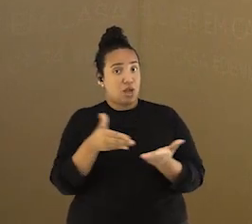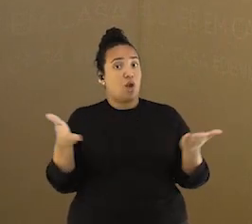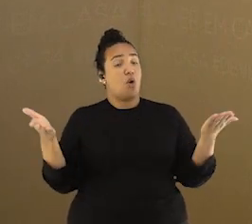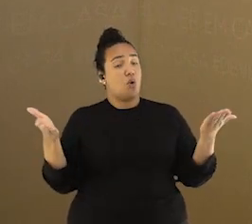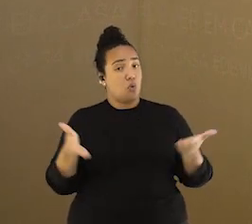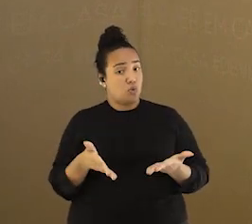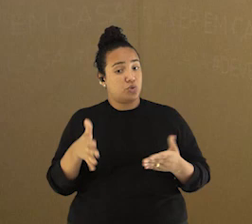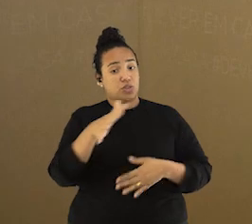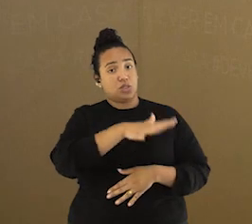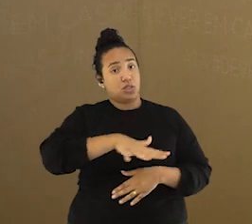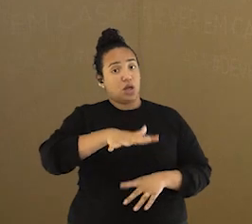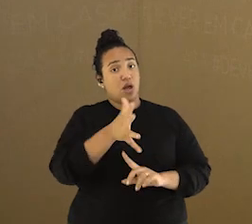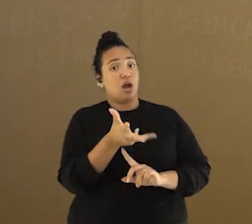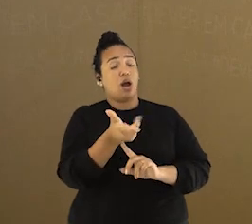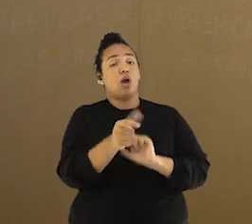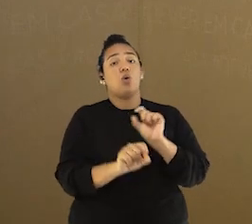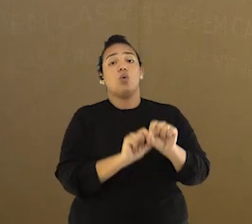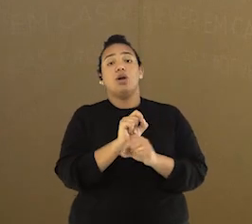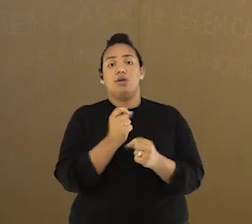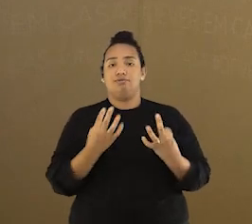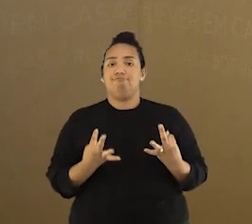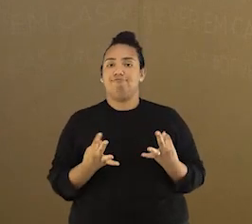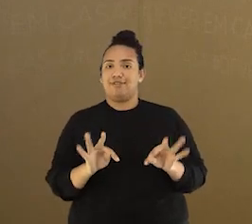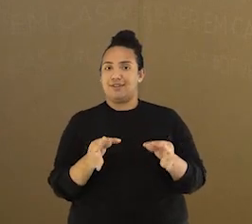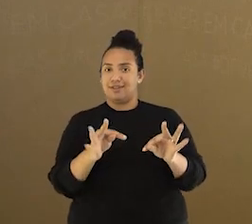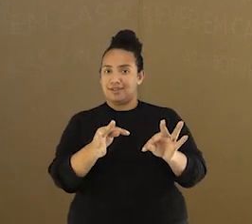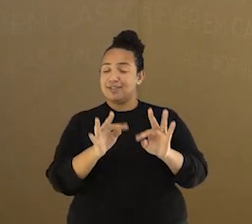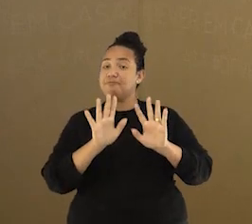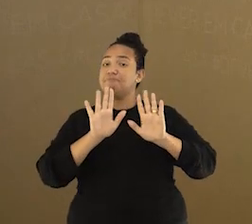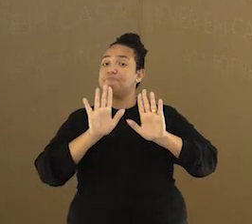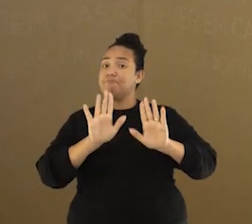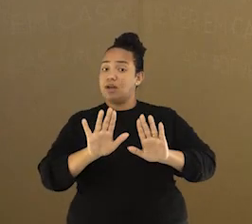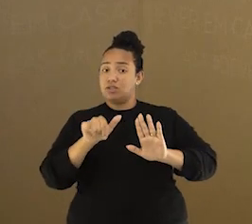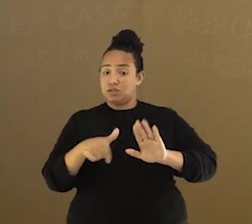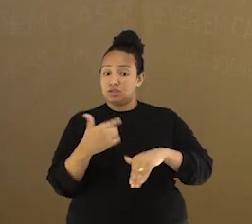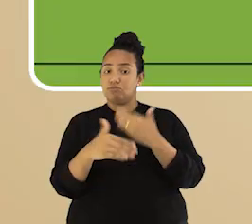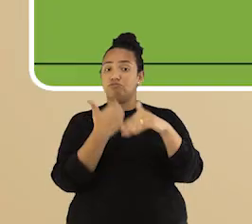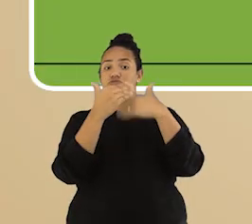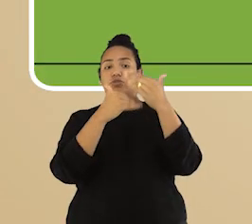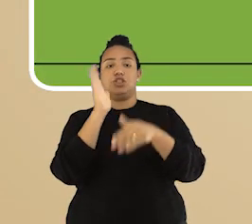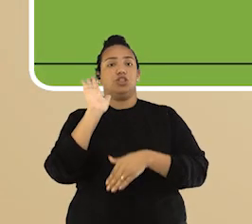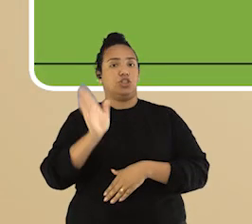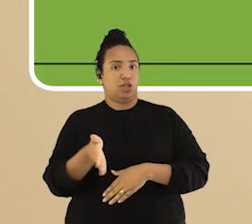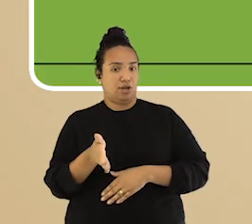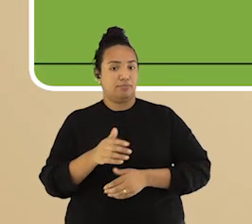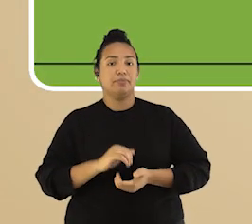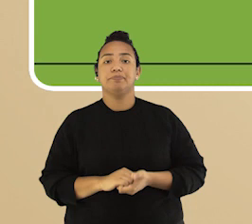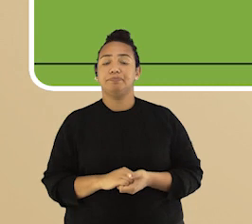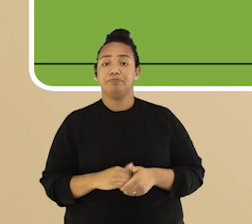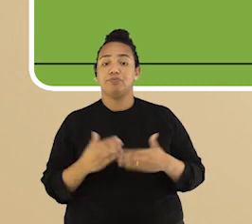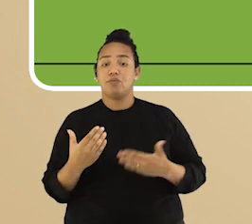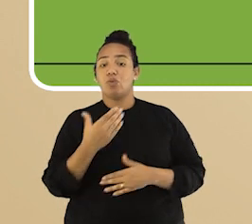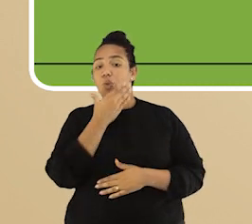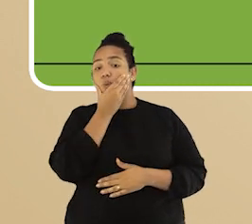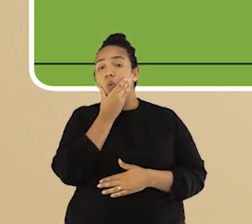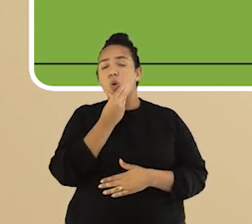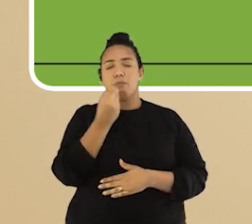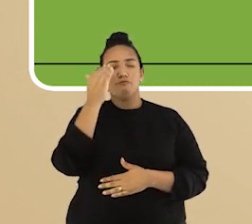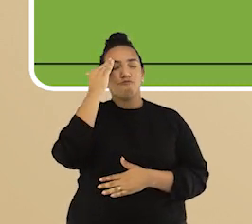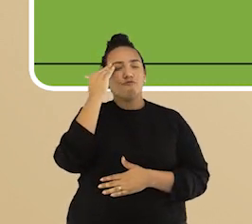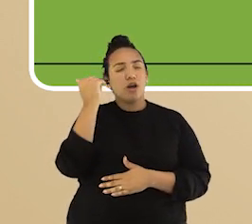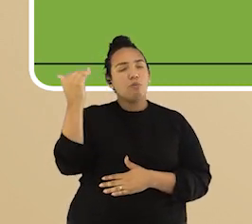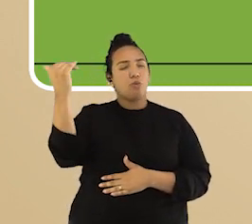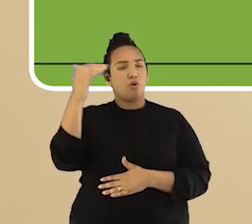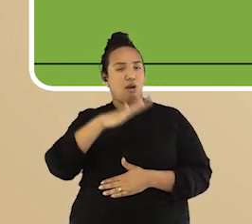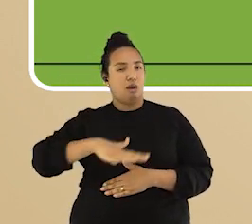artistas foi o uso da tecnologia, porém de forma mais avançada. Um nome muito conhecido no mundo das